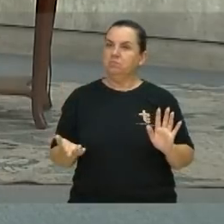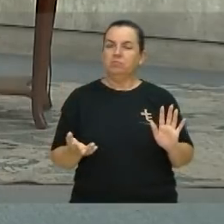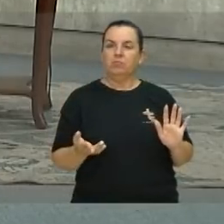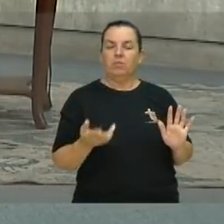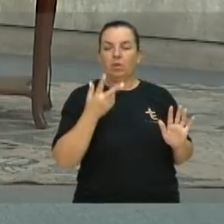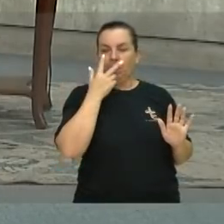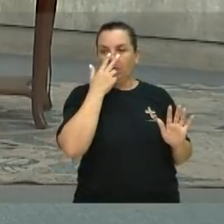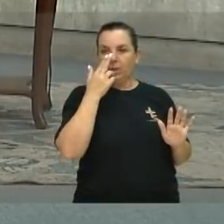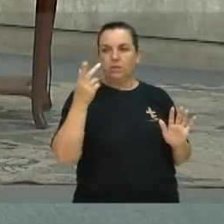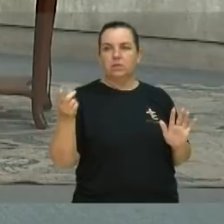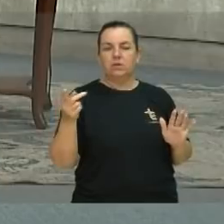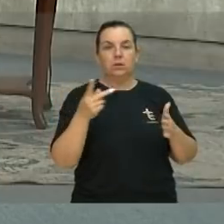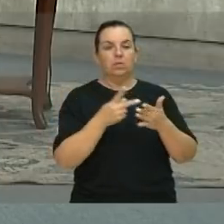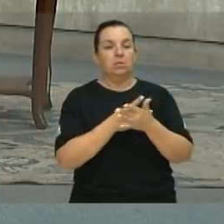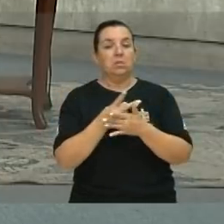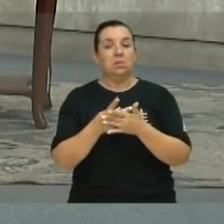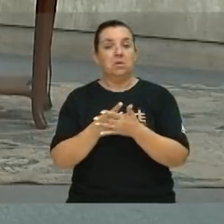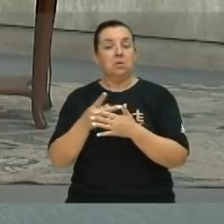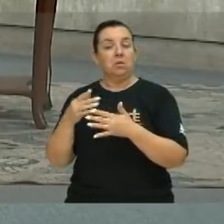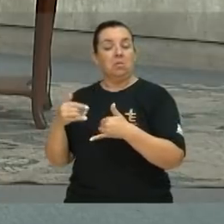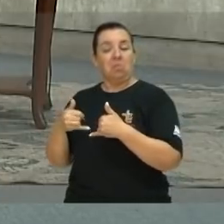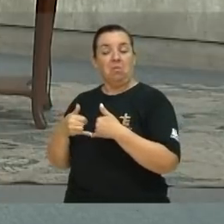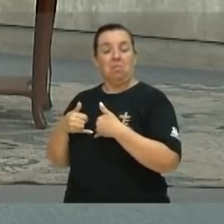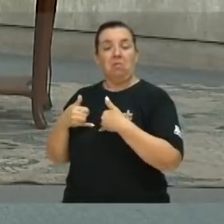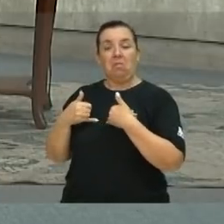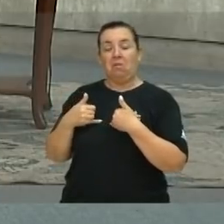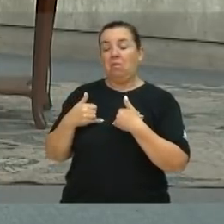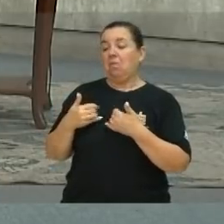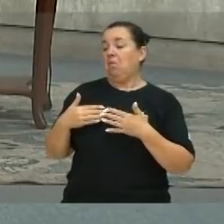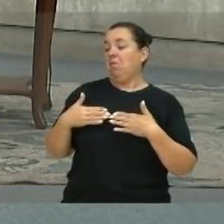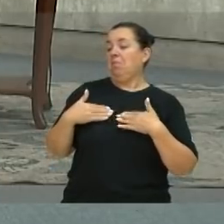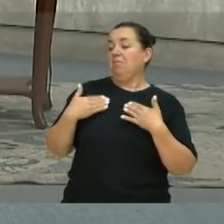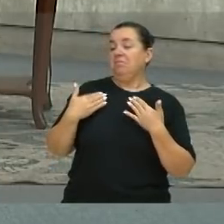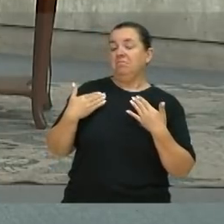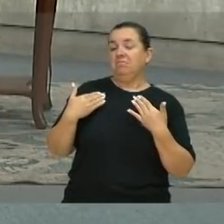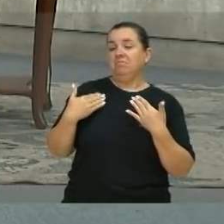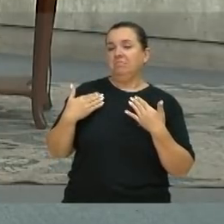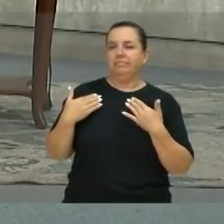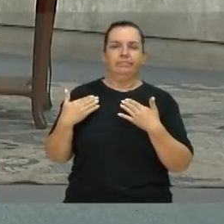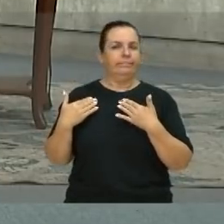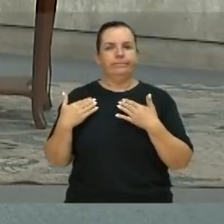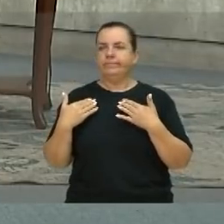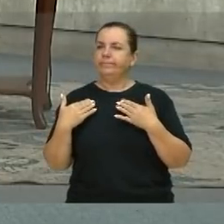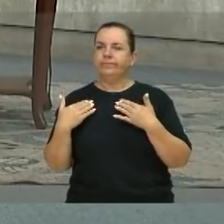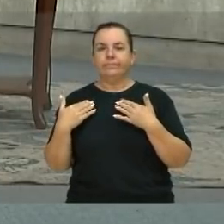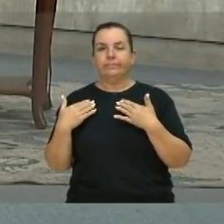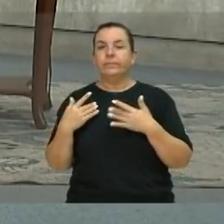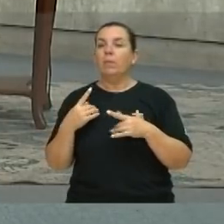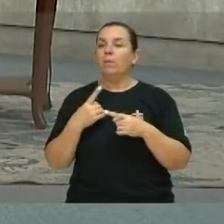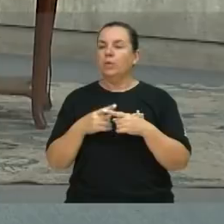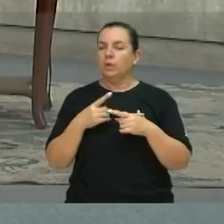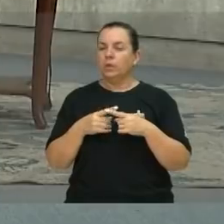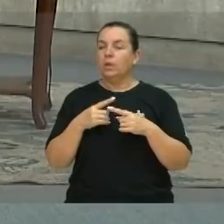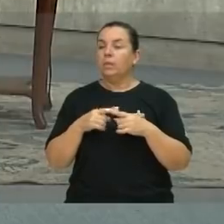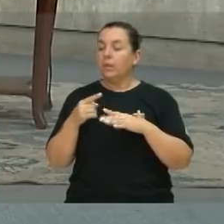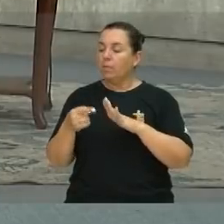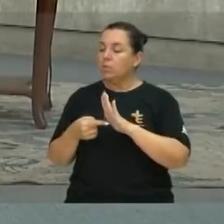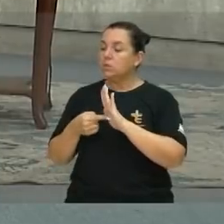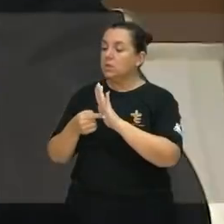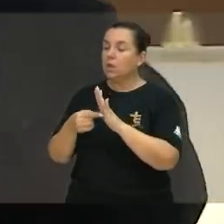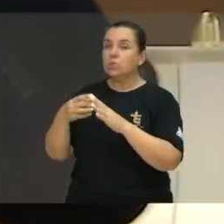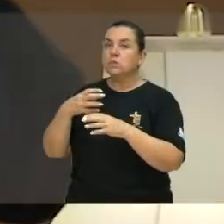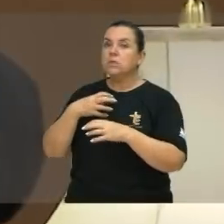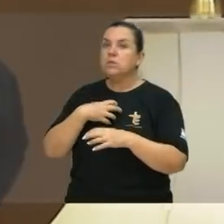parece que está buscando lisonjas para si mesmo não é para destacar o